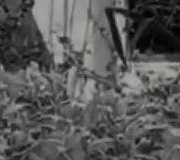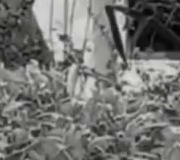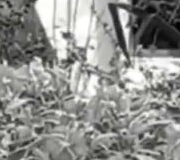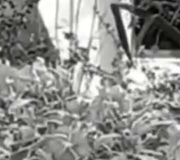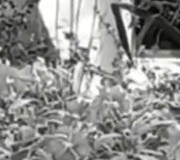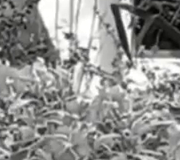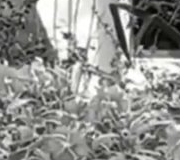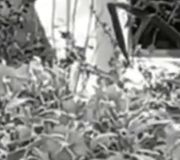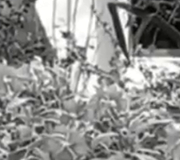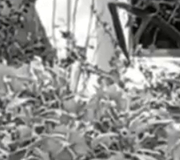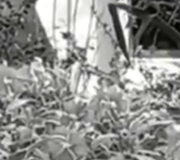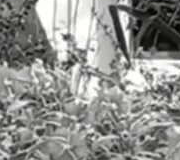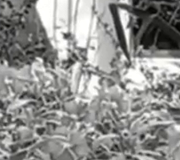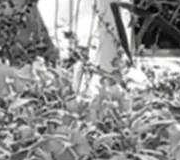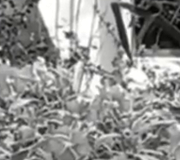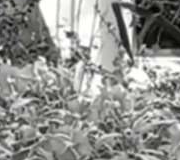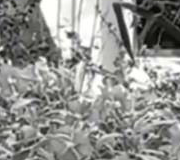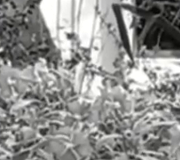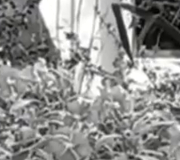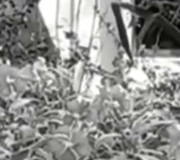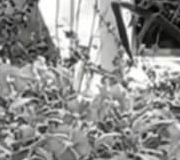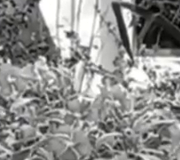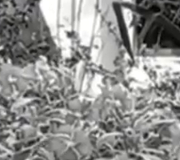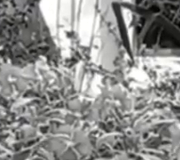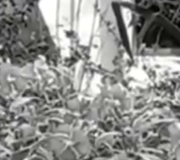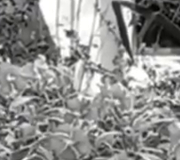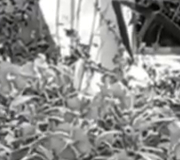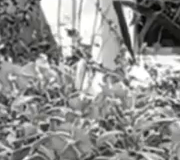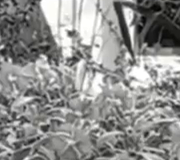luceros que cuando los